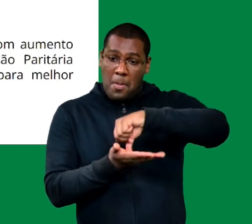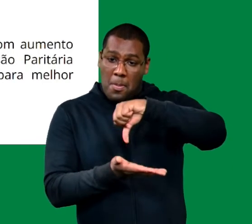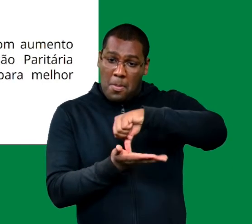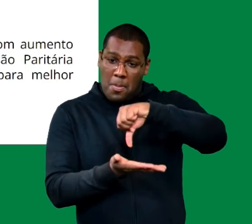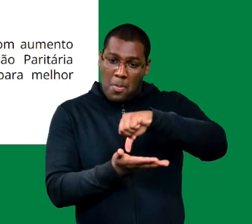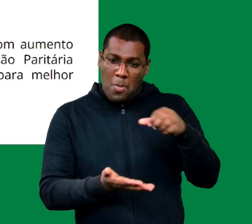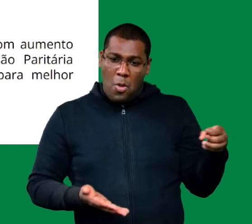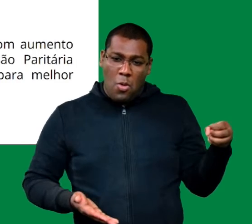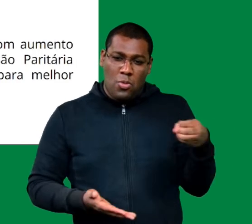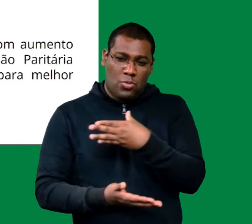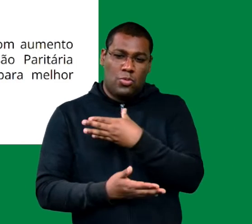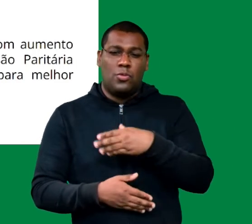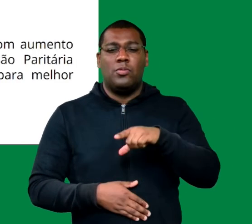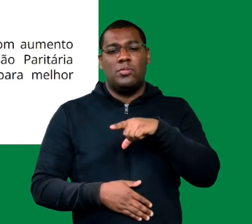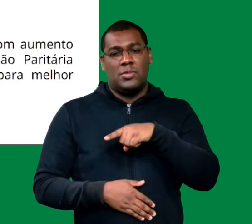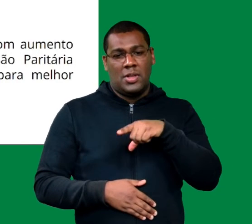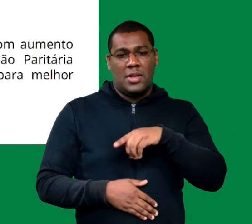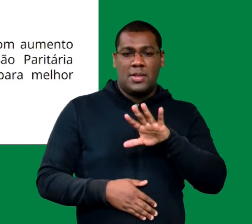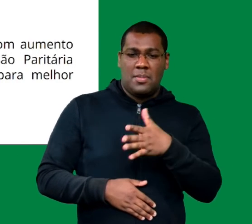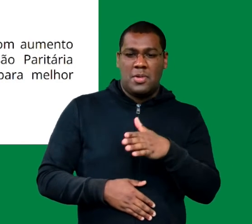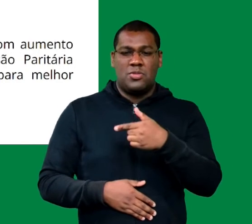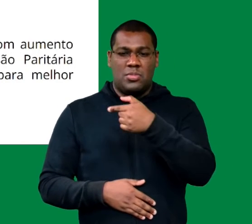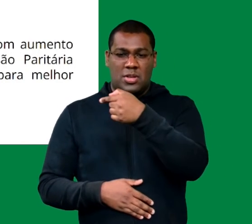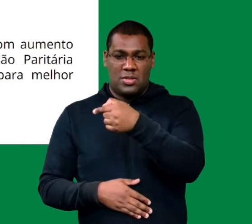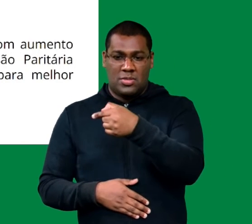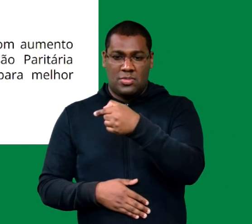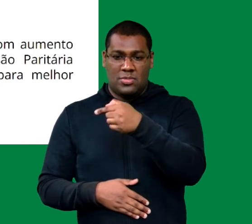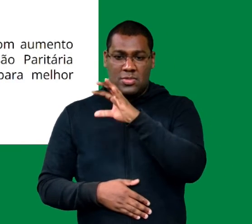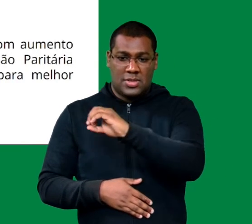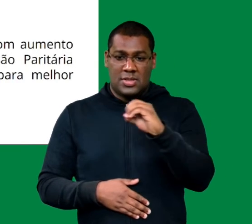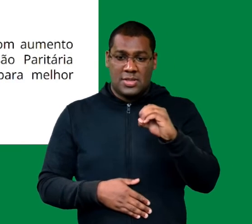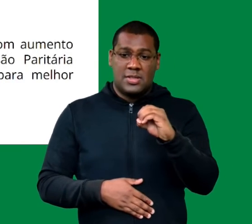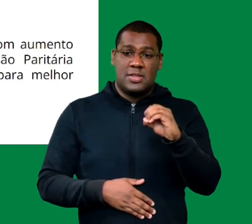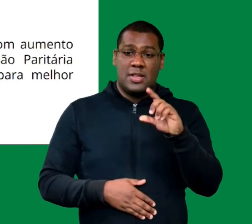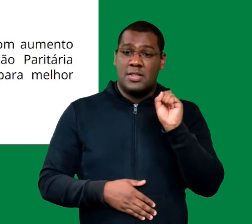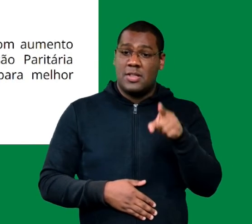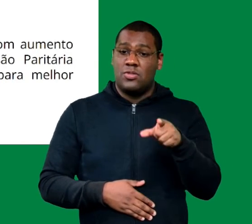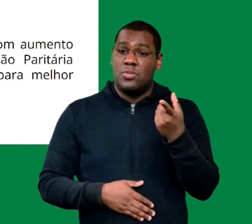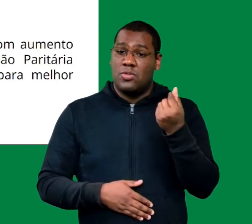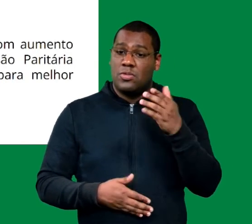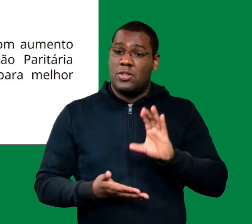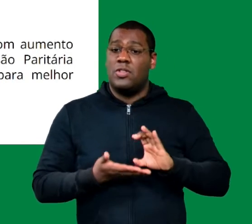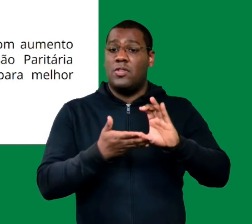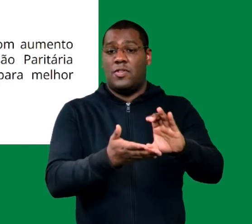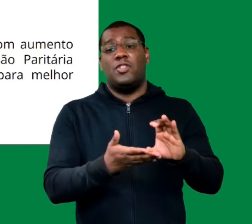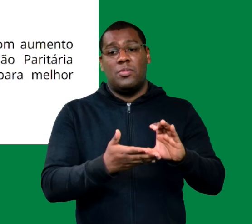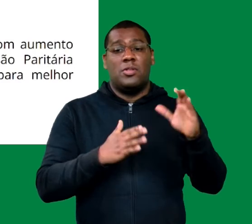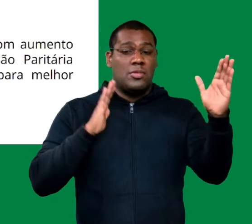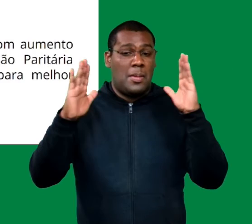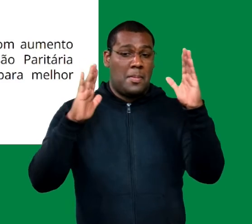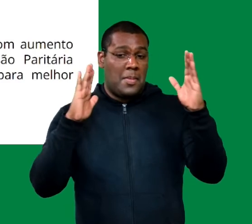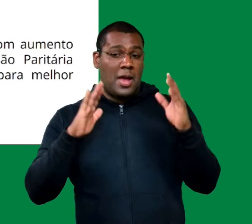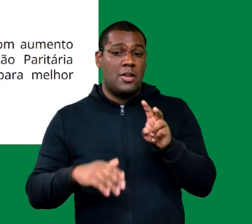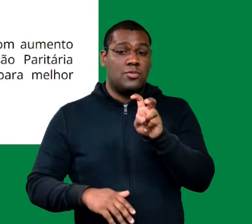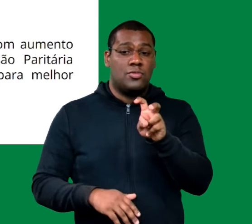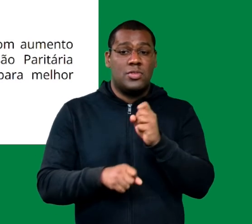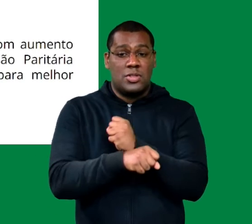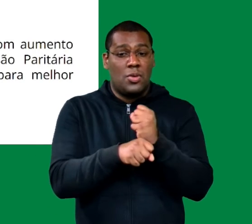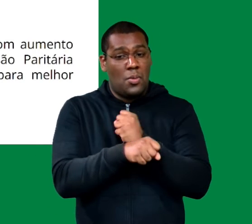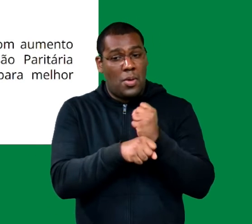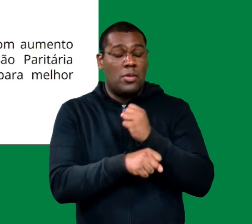aí um piso de 700 mil por até 5 anos. Né? É um período aí que foi considerado na matriz, na